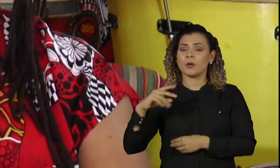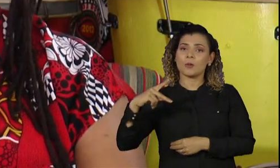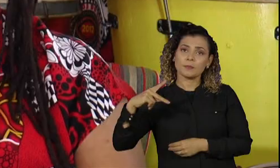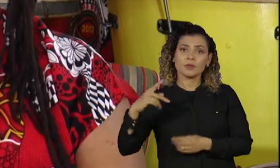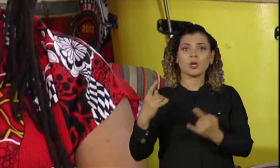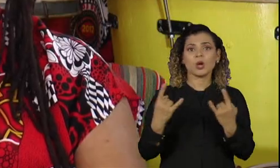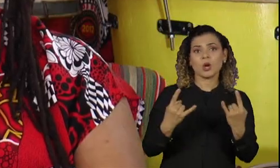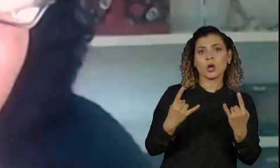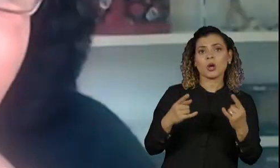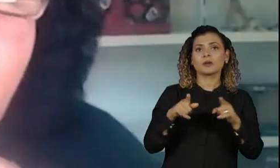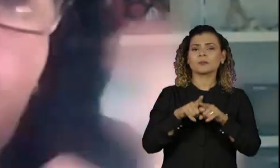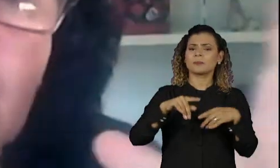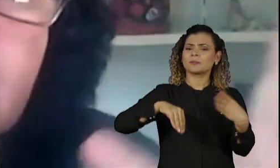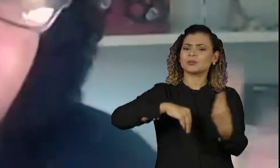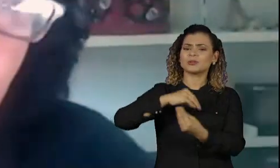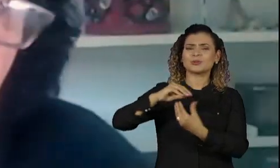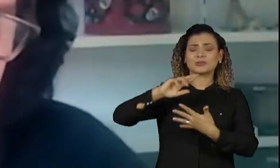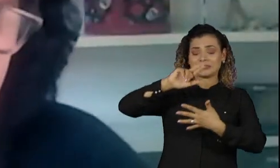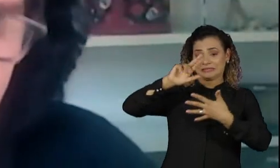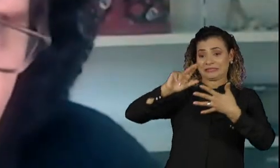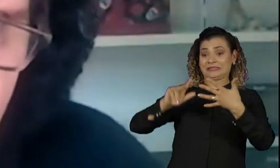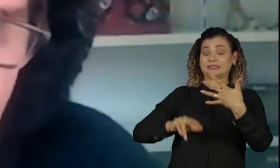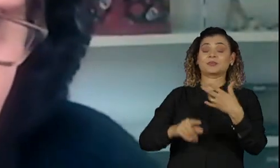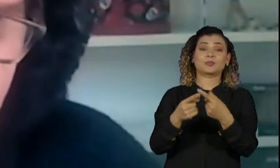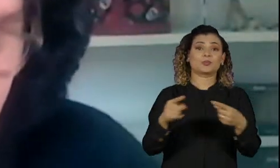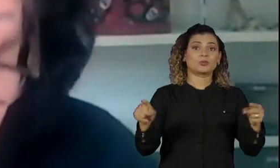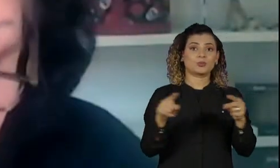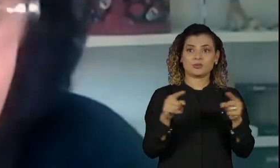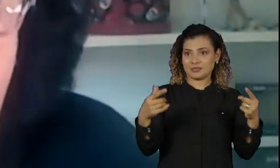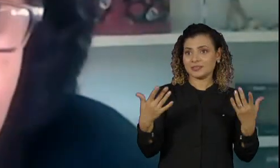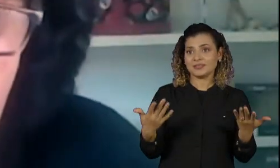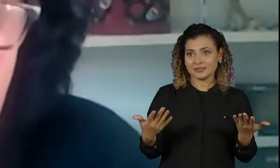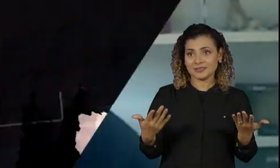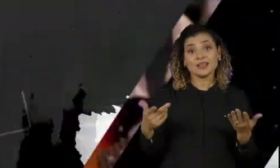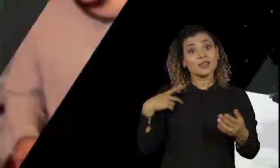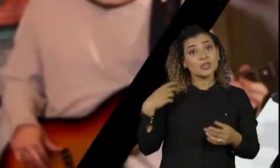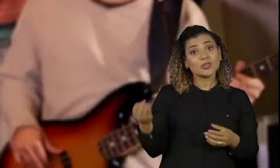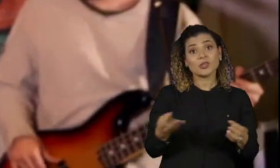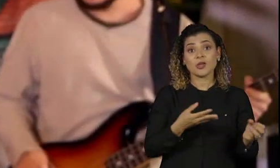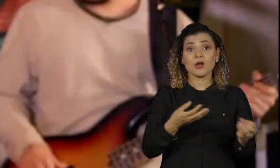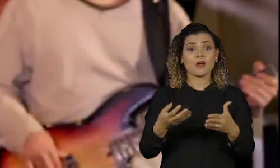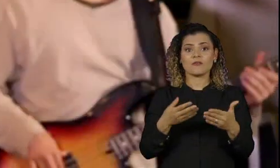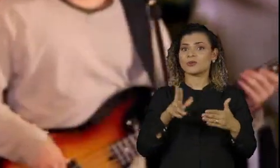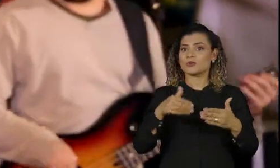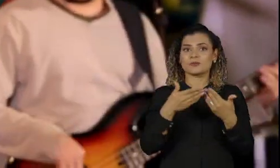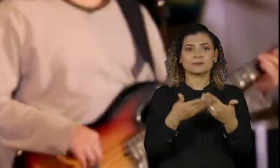uma coisa gauchesca. Tem muita música ainda, né? Inédita.